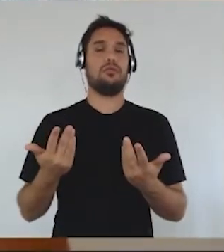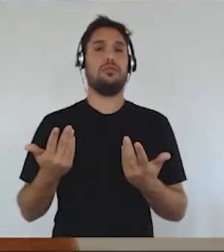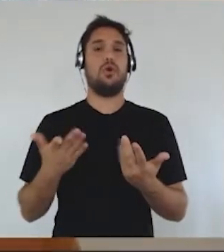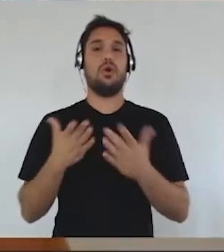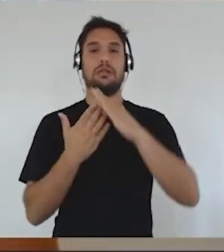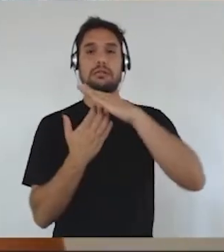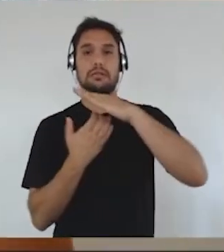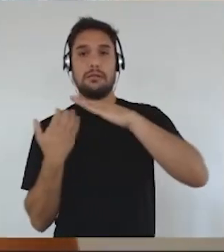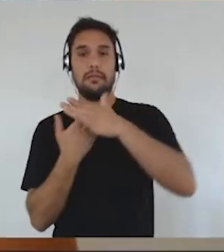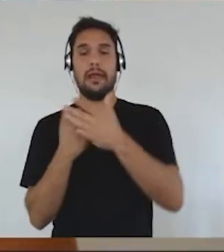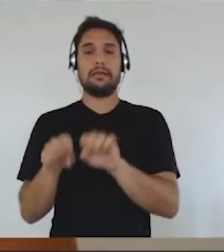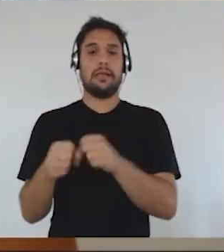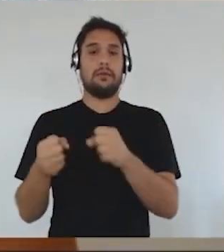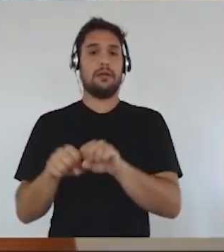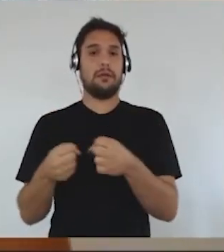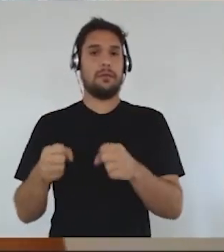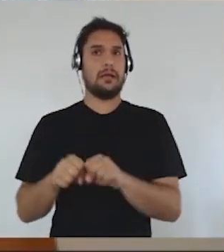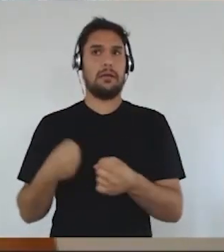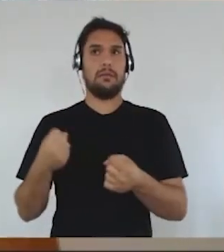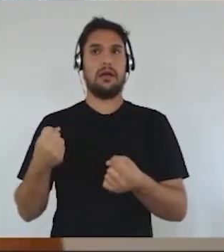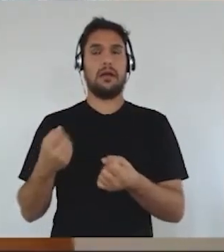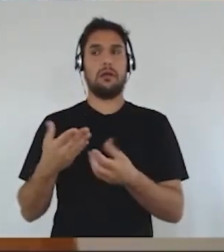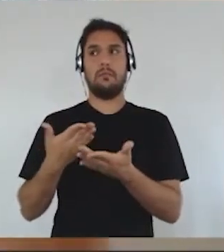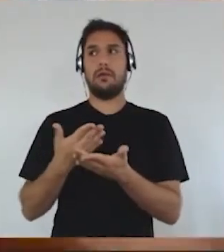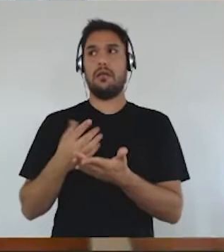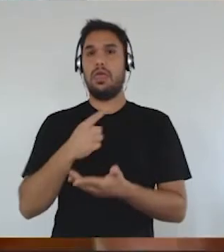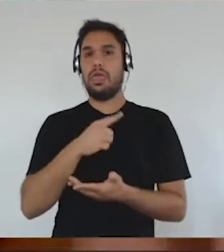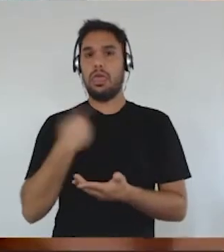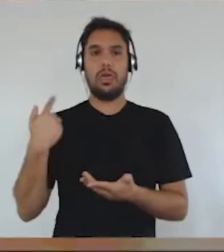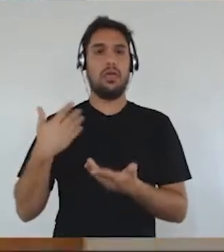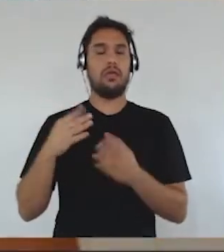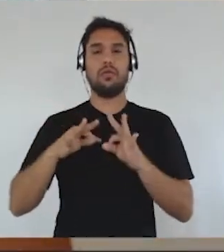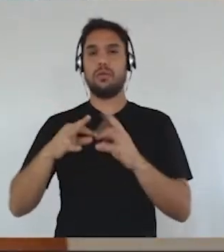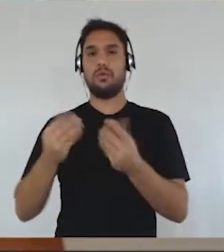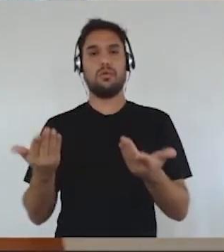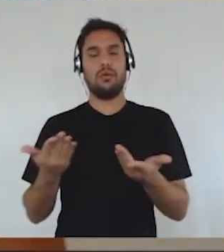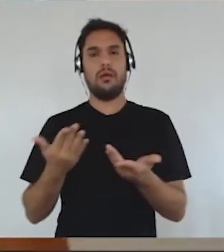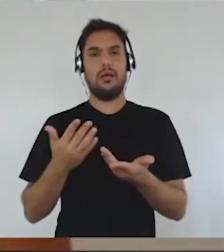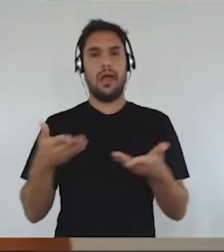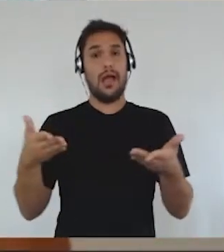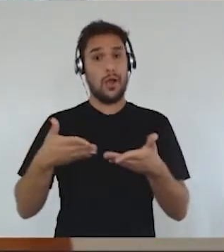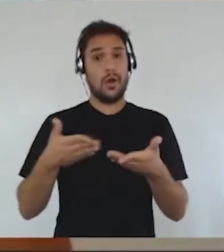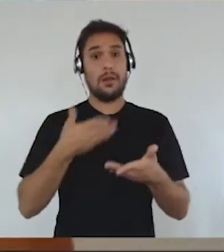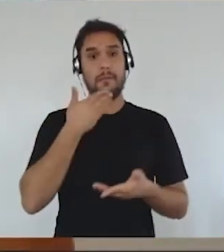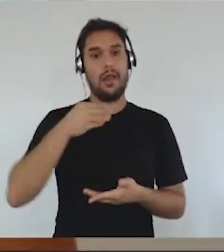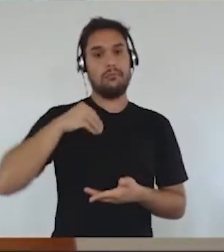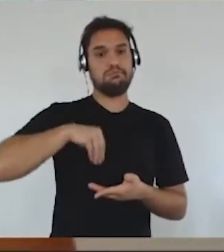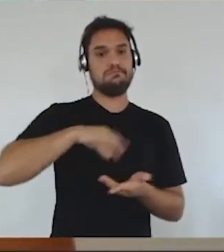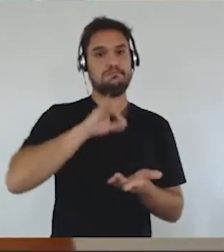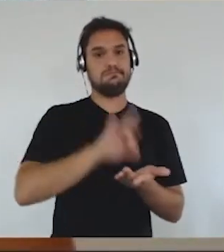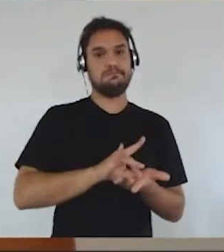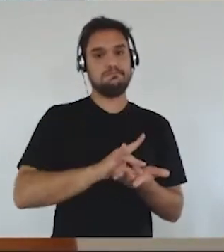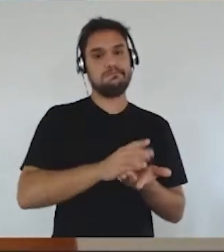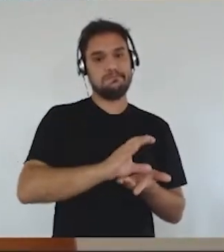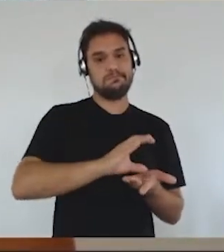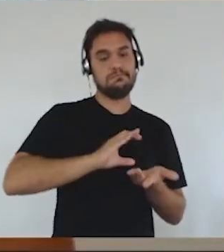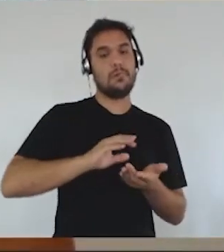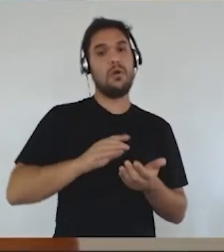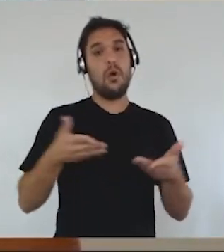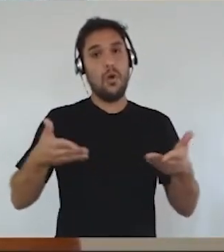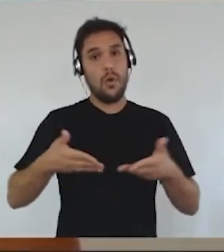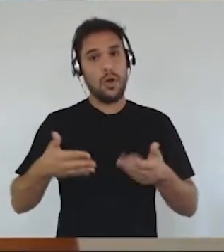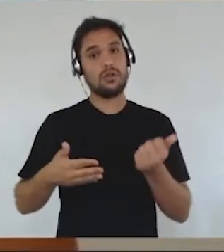as empresas quebrando, entrando com falência, com recuperação judicial, vale mais o seu honorário fixo no bolso,